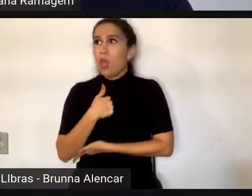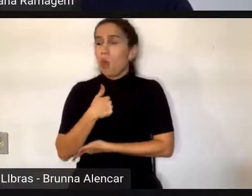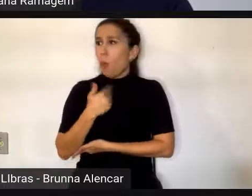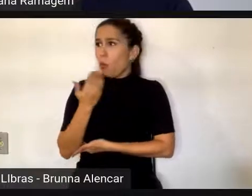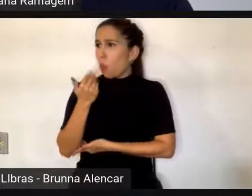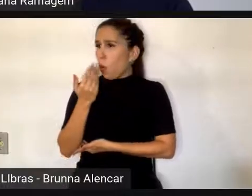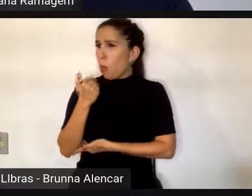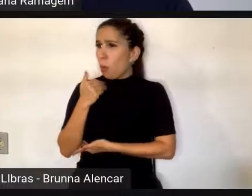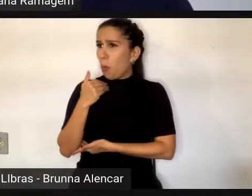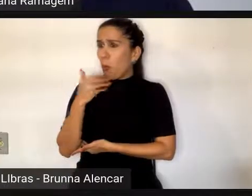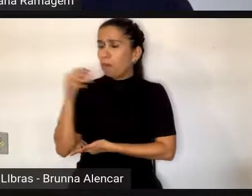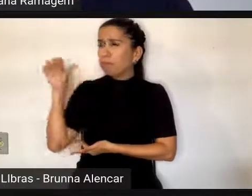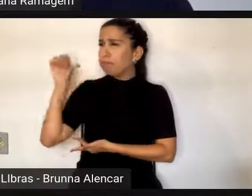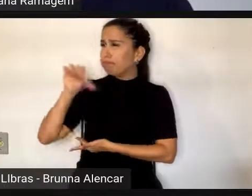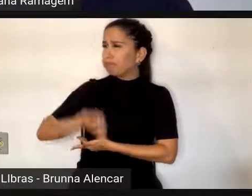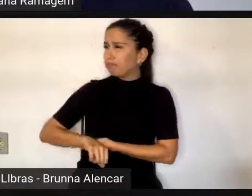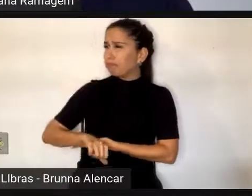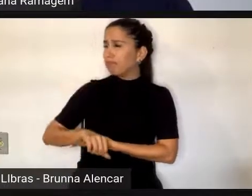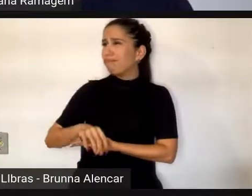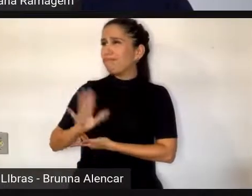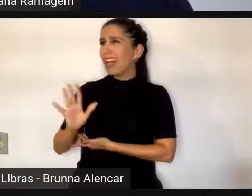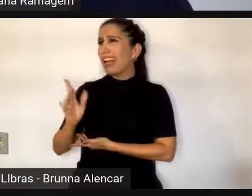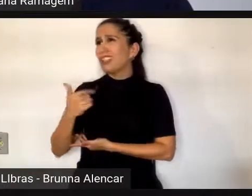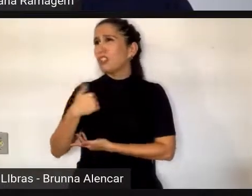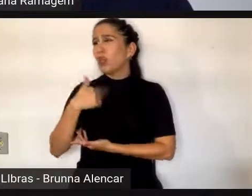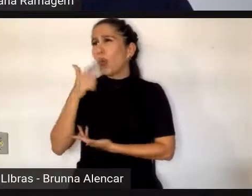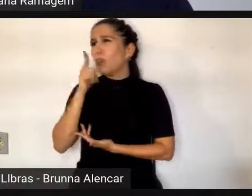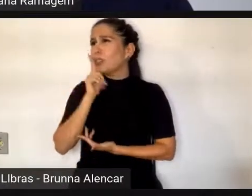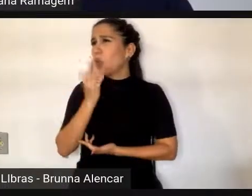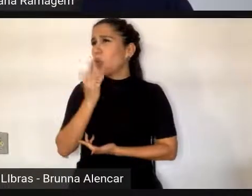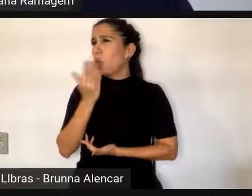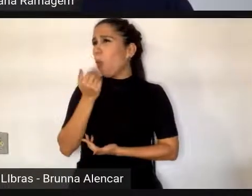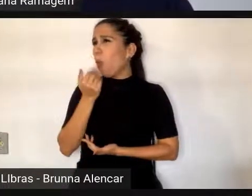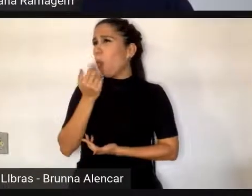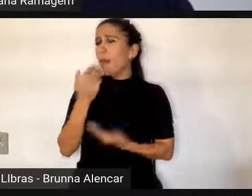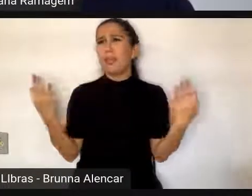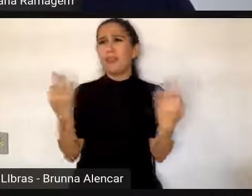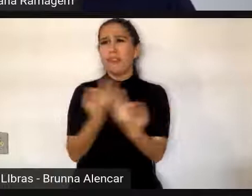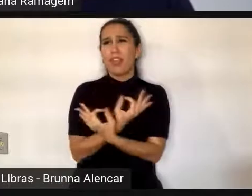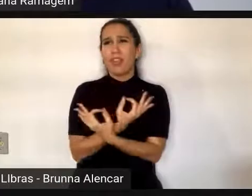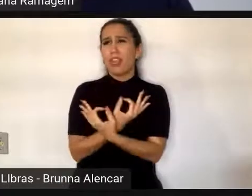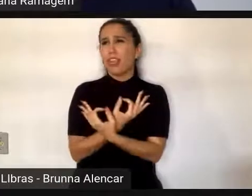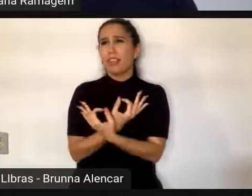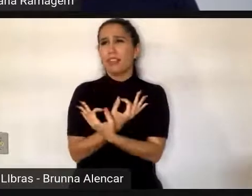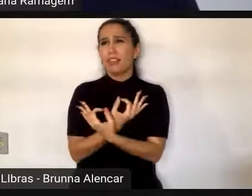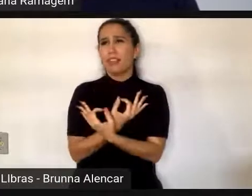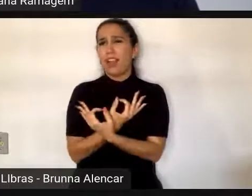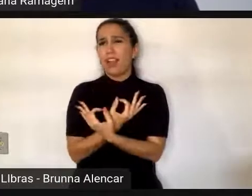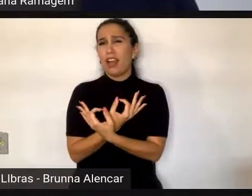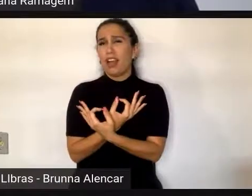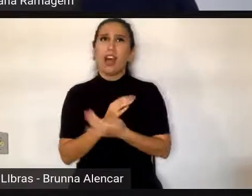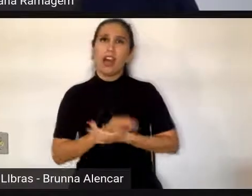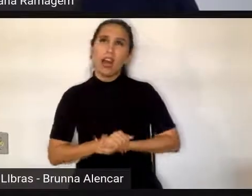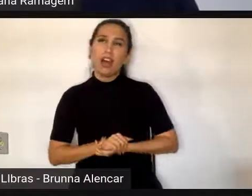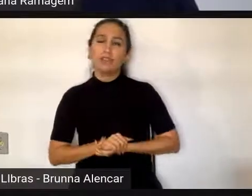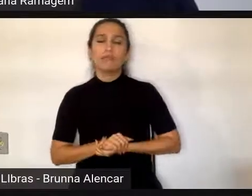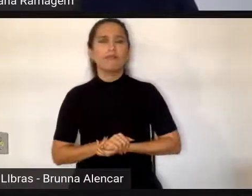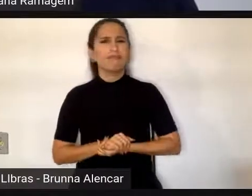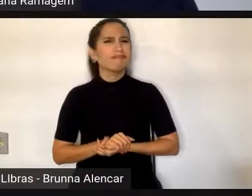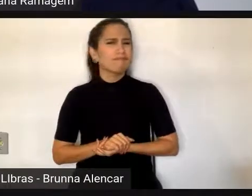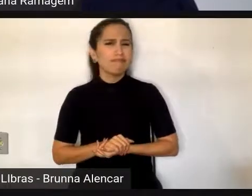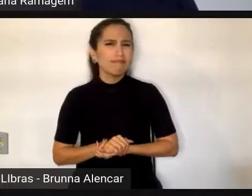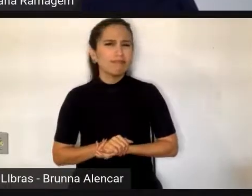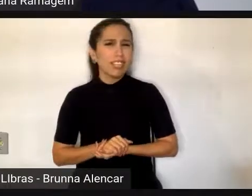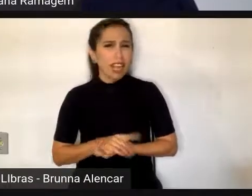mal. Ah, mas eu não consigo fazer uma alimentação perfeita. Então deixa quieto, né? E a gente esquece